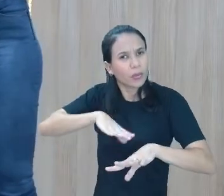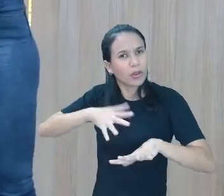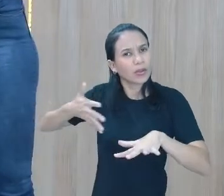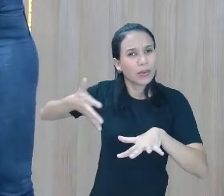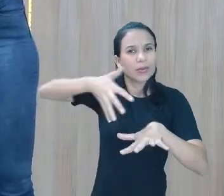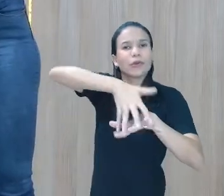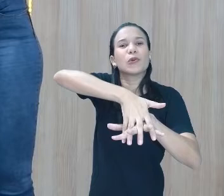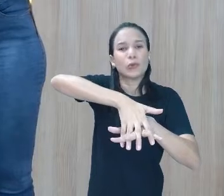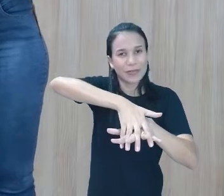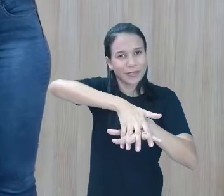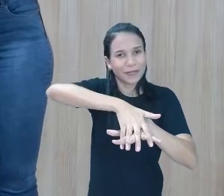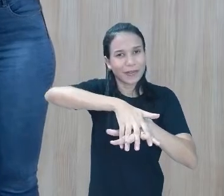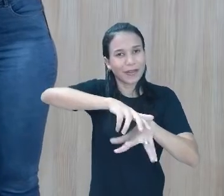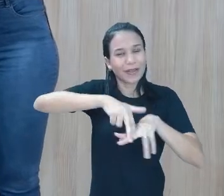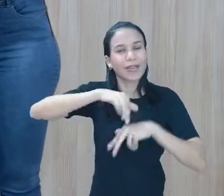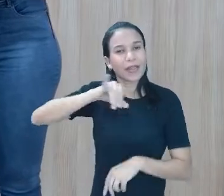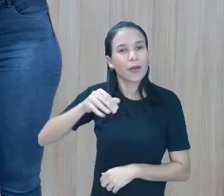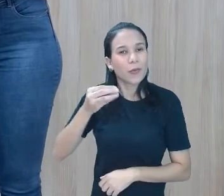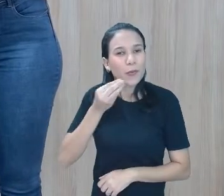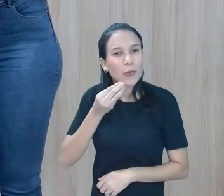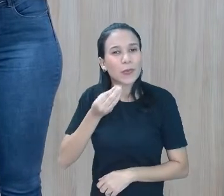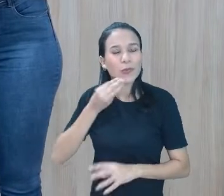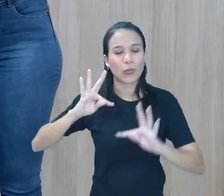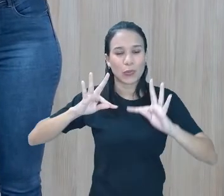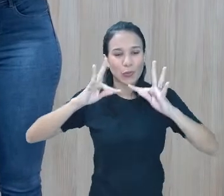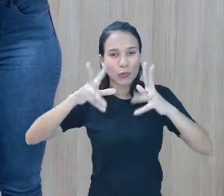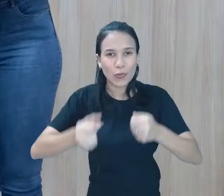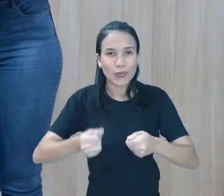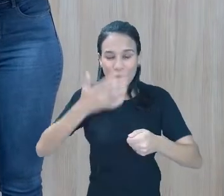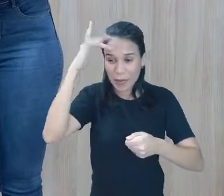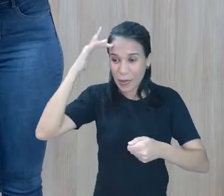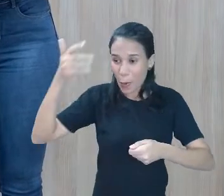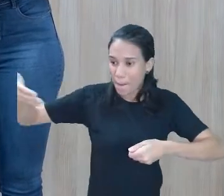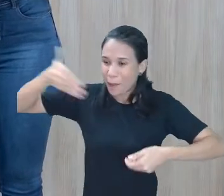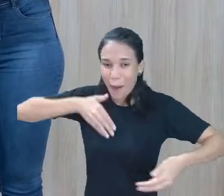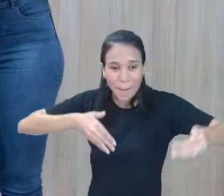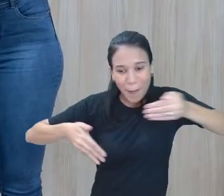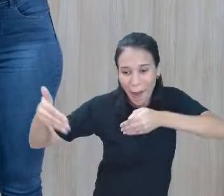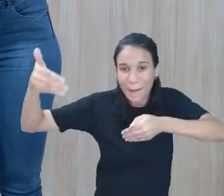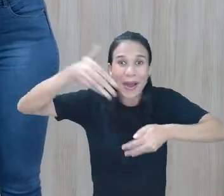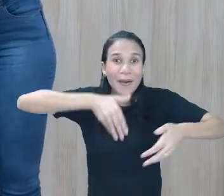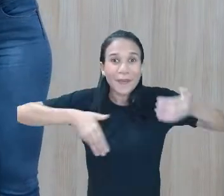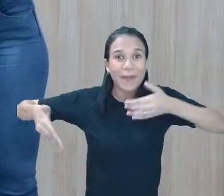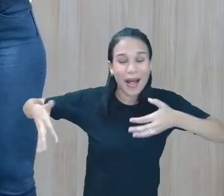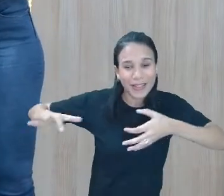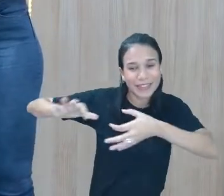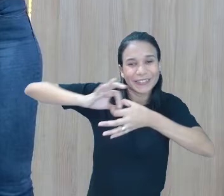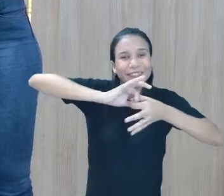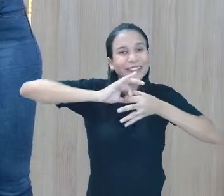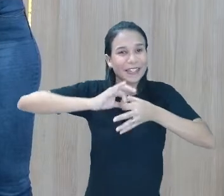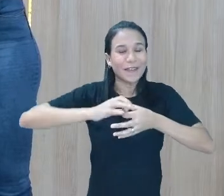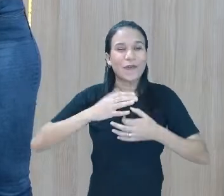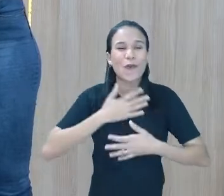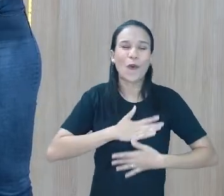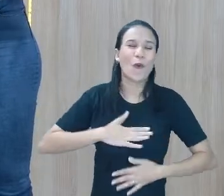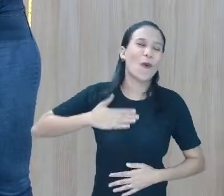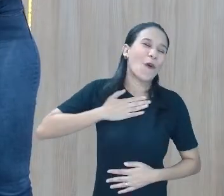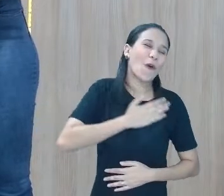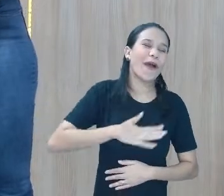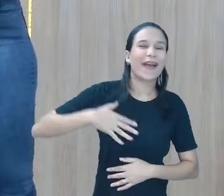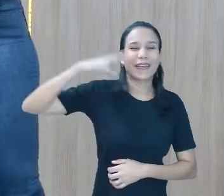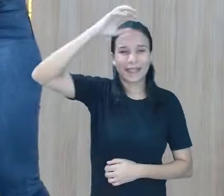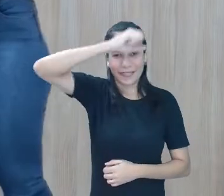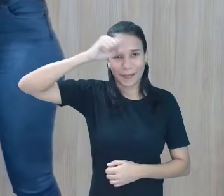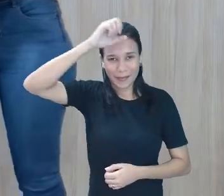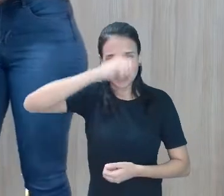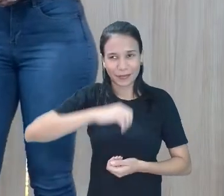educação inclusiva, que oportuniza para todo mundo, que engaja todo mundo, que faz a gente sentir prazer em aprender e em